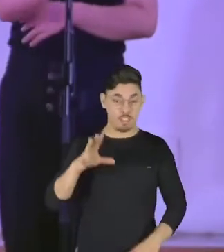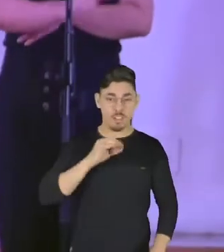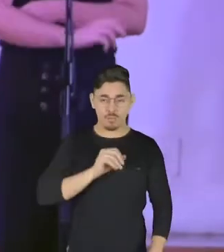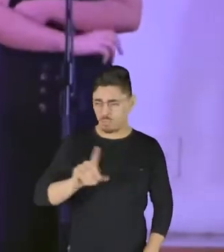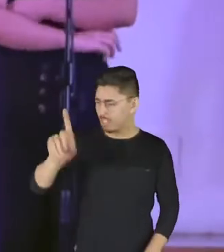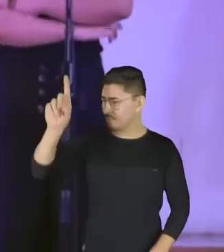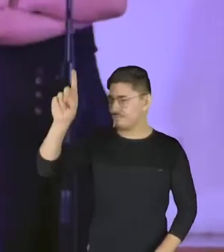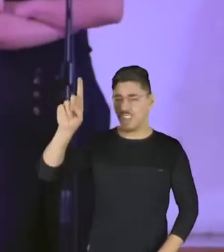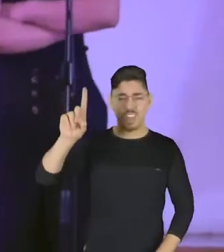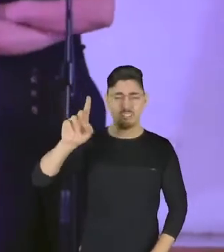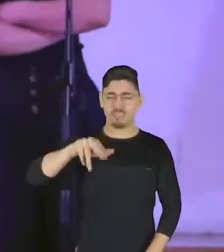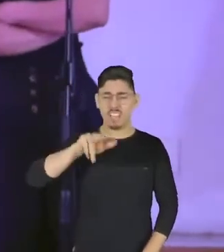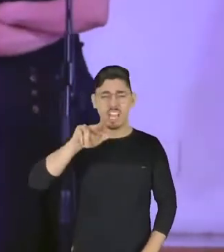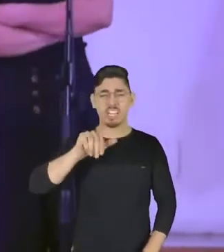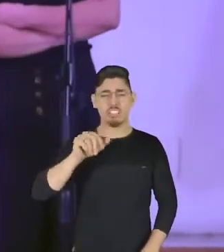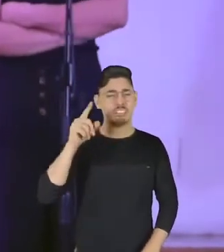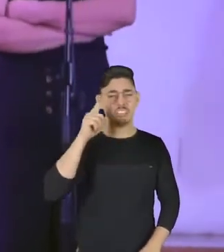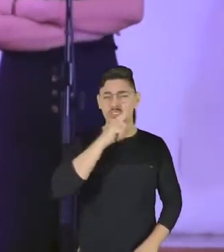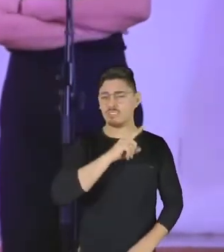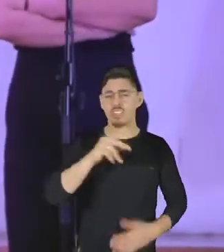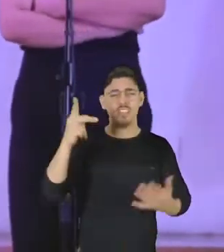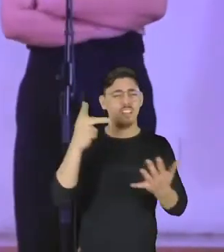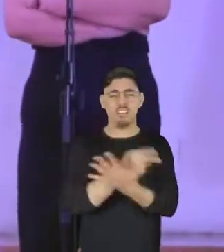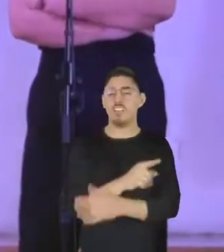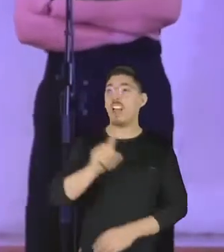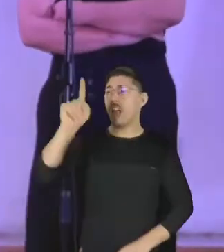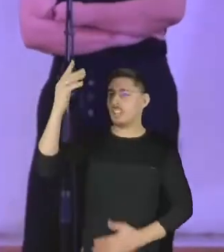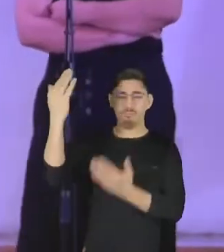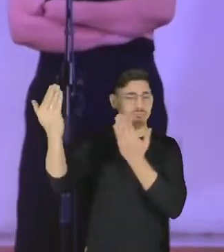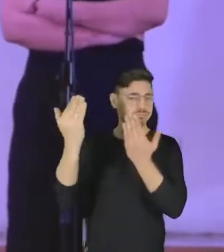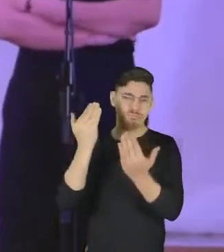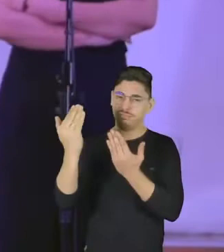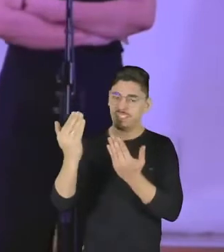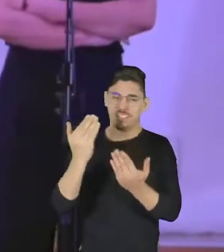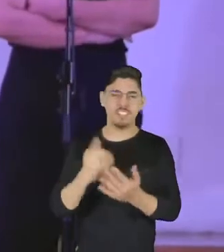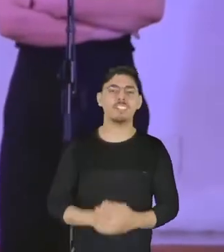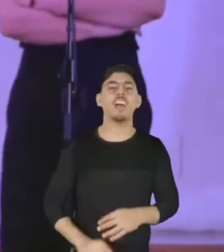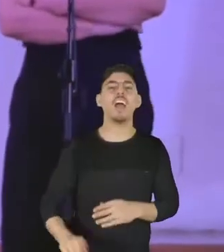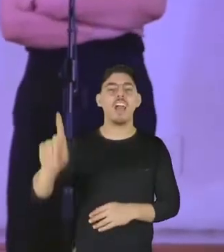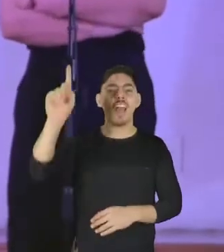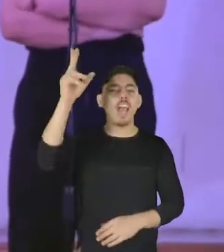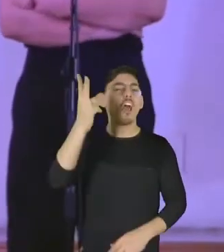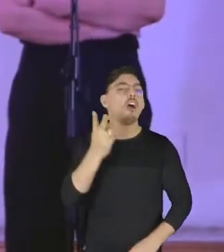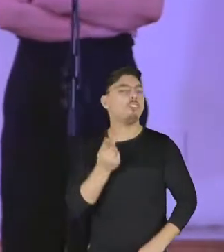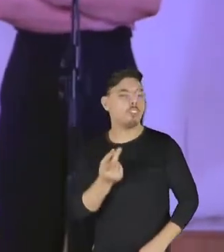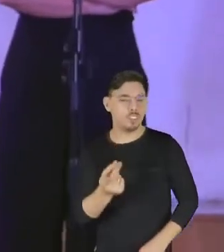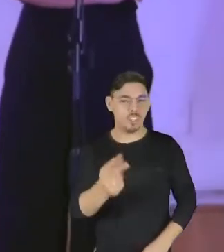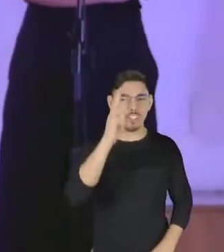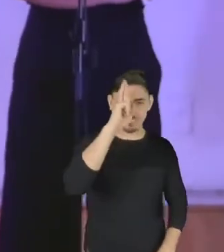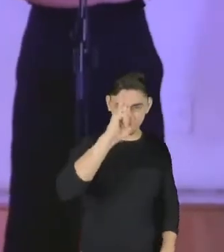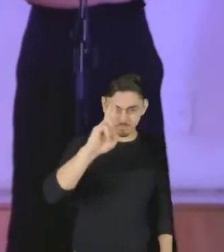de Deus não falha. Nosso Deus é incomparável. Ele é o eterno Senhor.